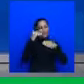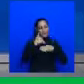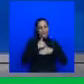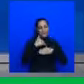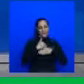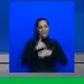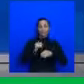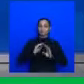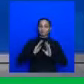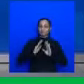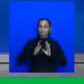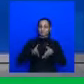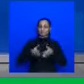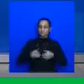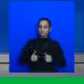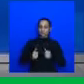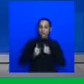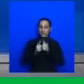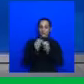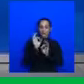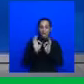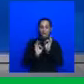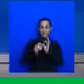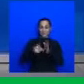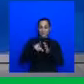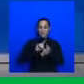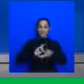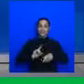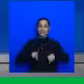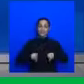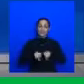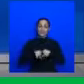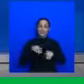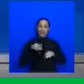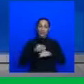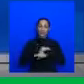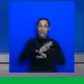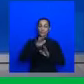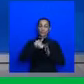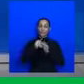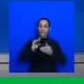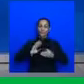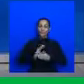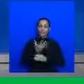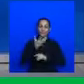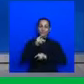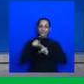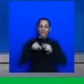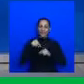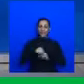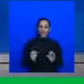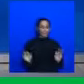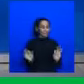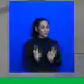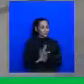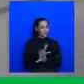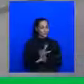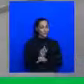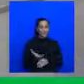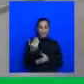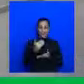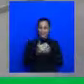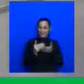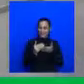presença. Elas já acompanharam todos os procedimentos prévios e agora também vão validar cada passo do nosso sorteio. Então está tudo